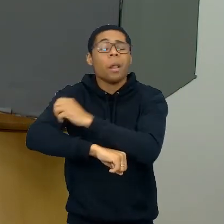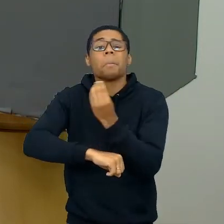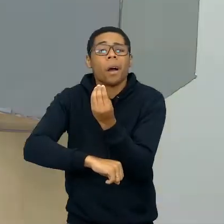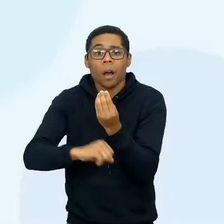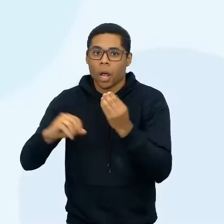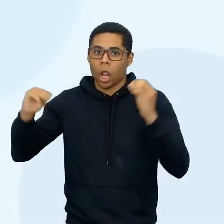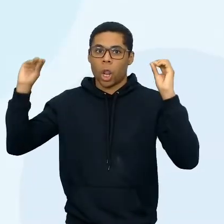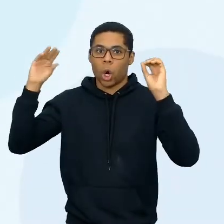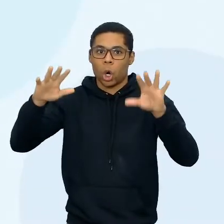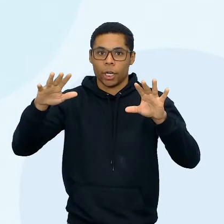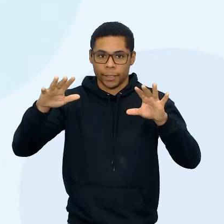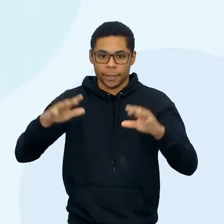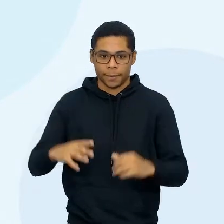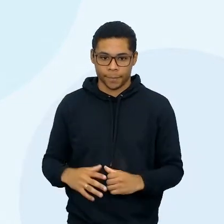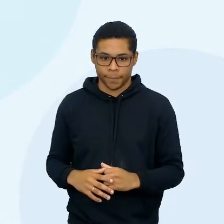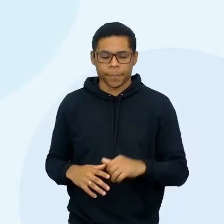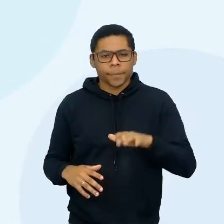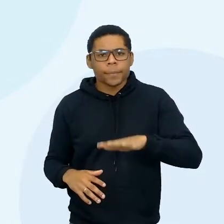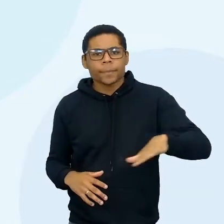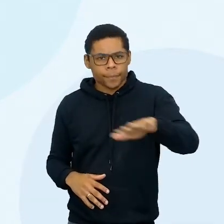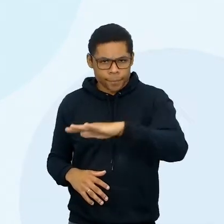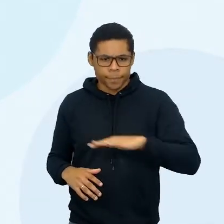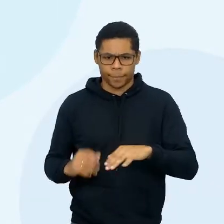do piso, que eu já calculei, que é